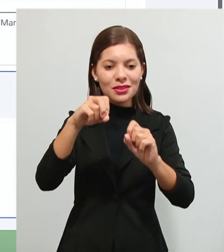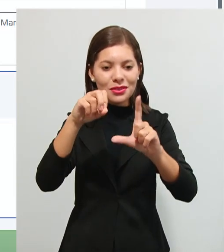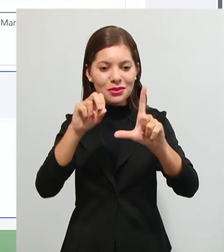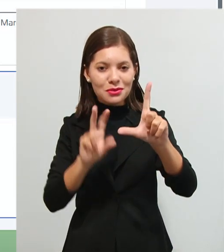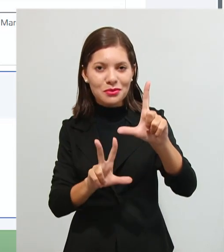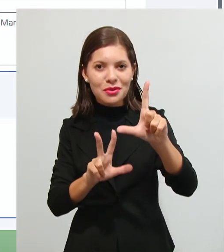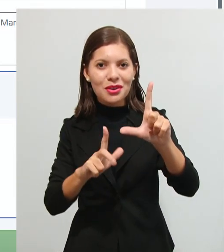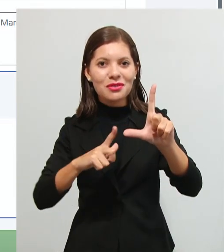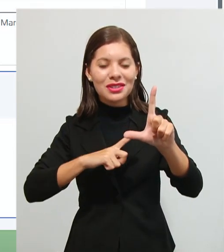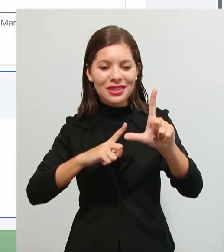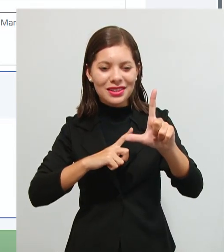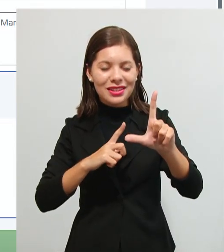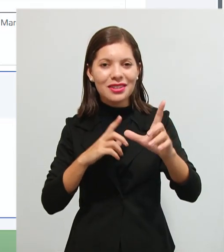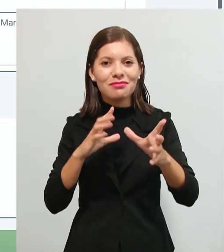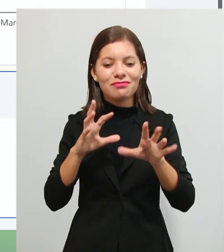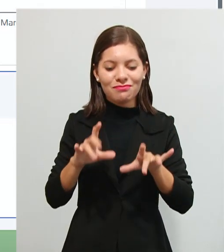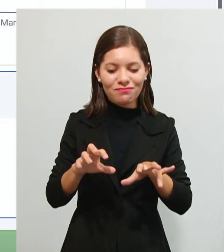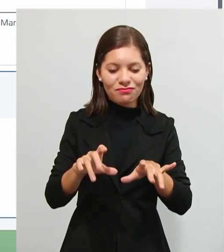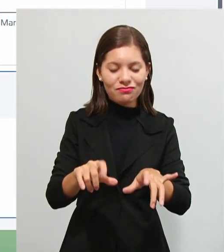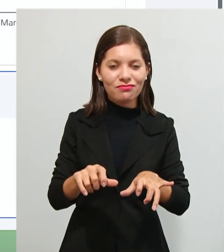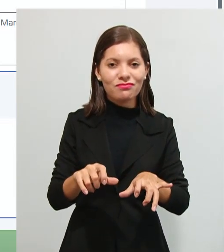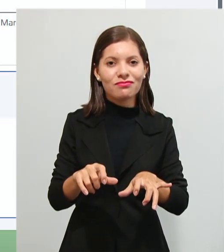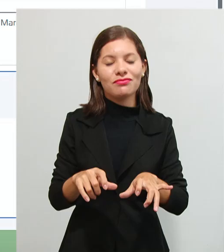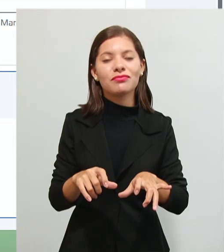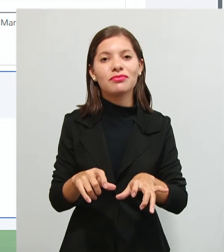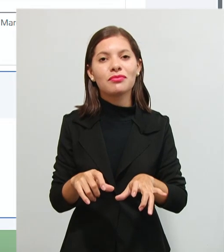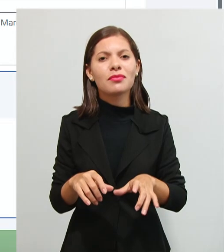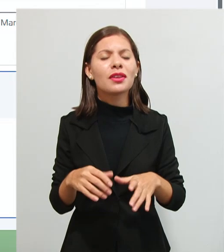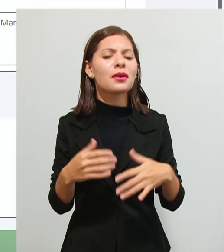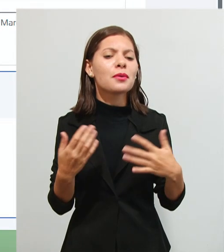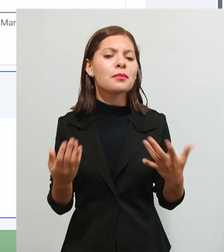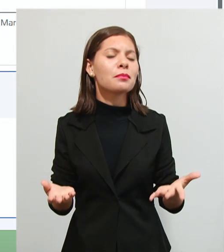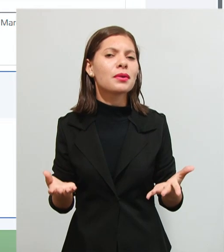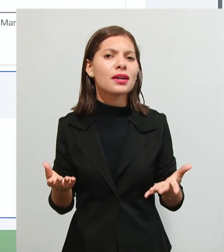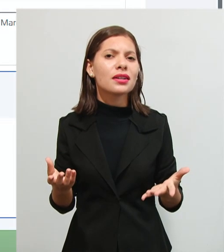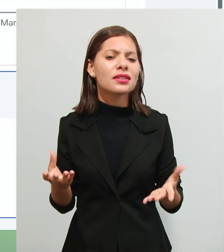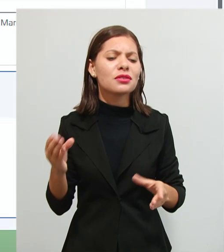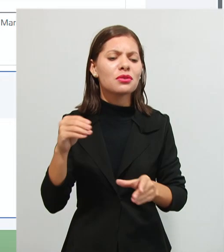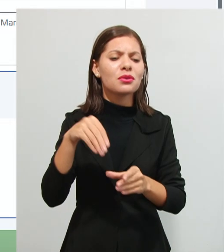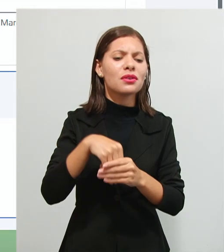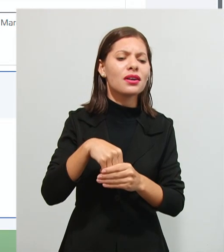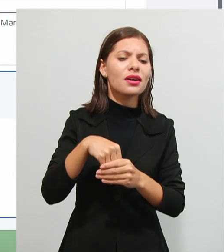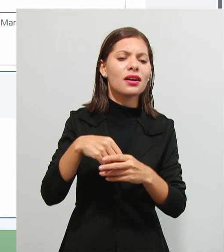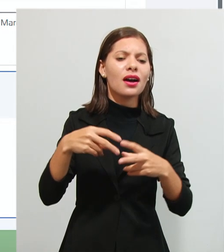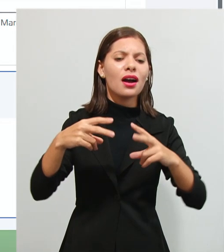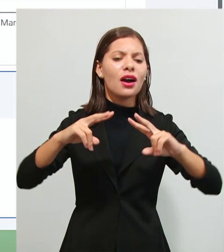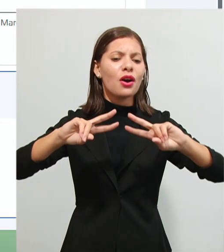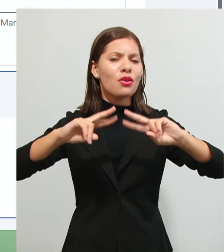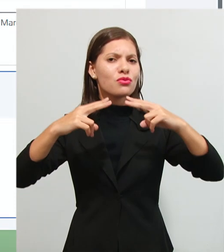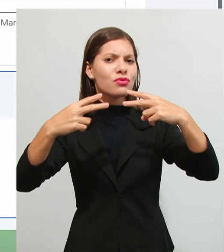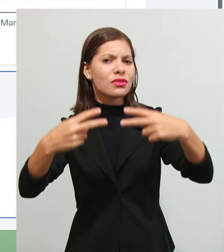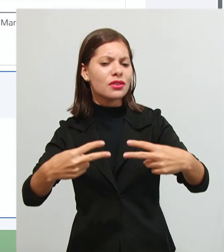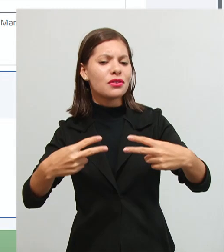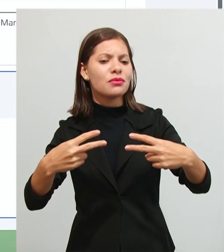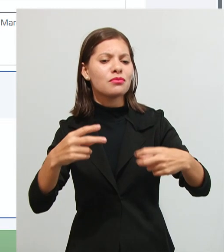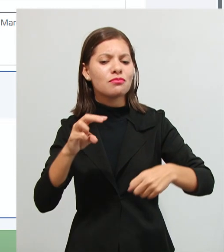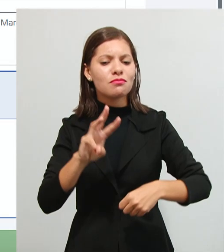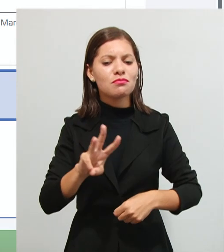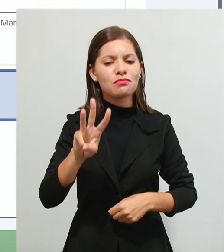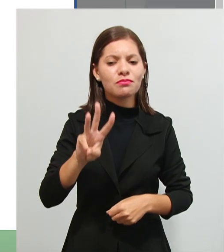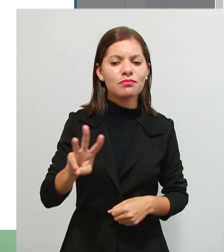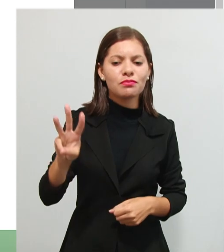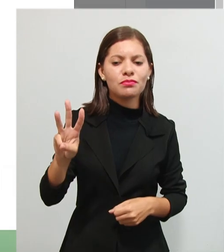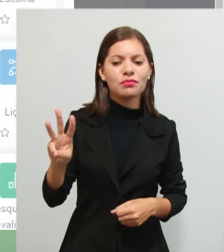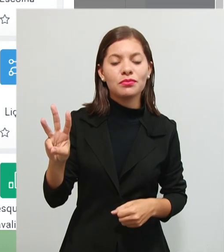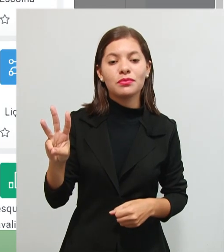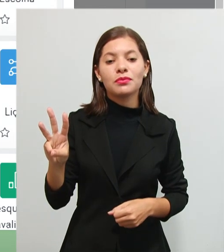já tem um arquivo. Mas e se eu quisesse inserir um link apontando para um site? Mesma forma,